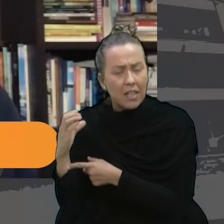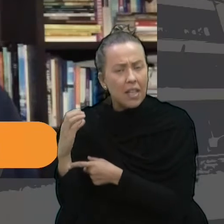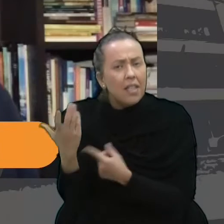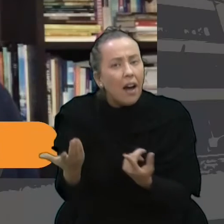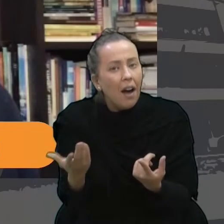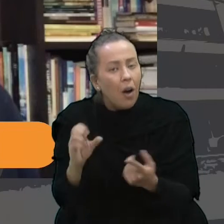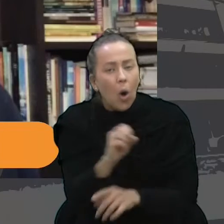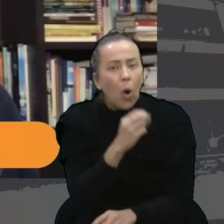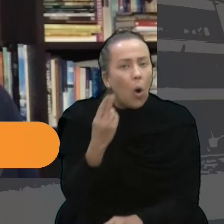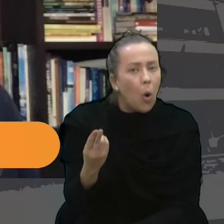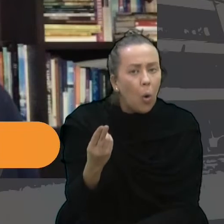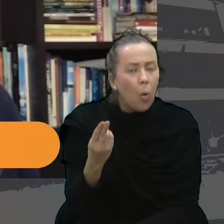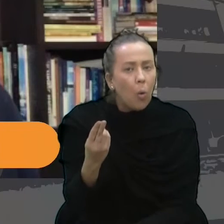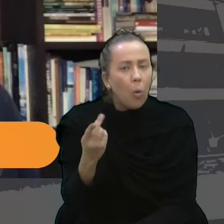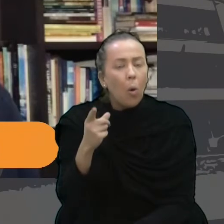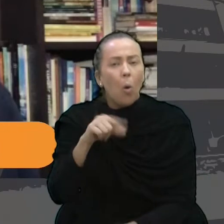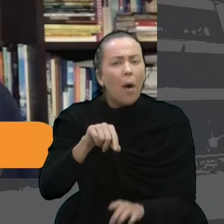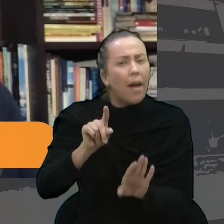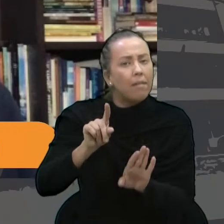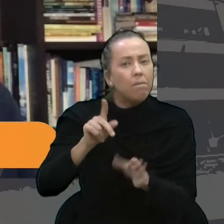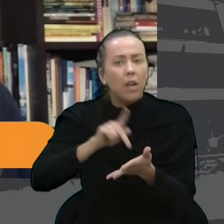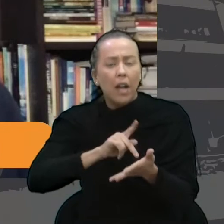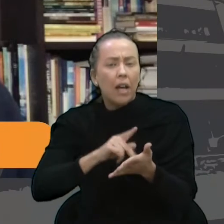é pseudociência?